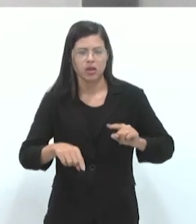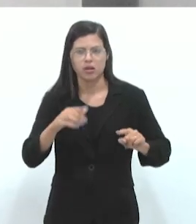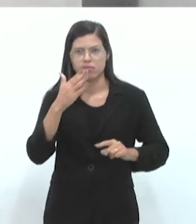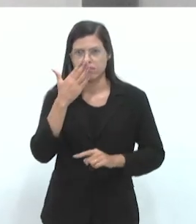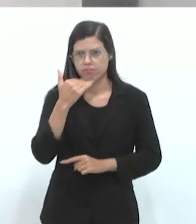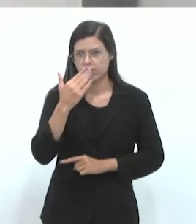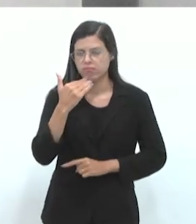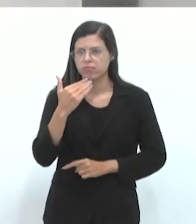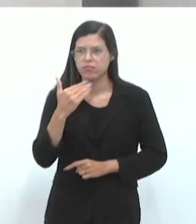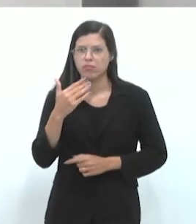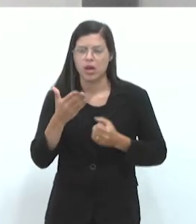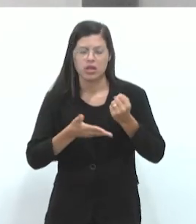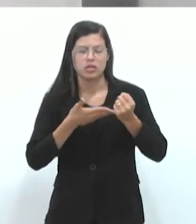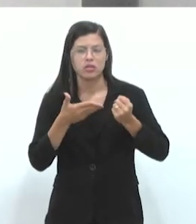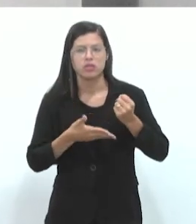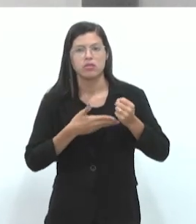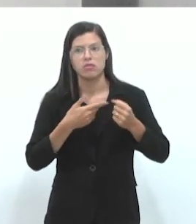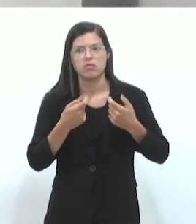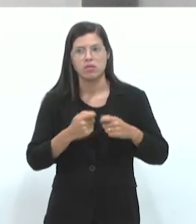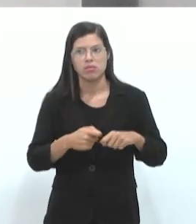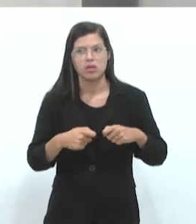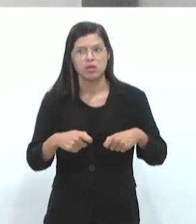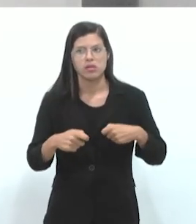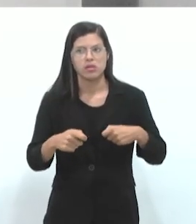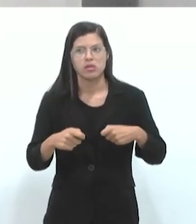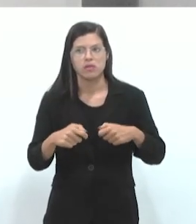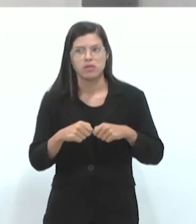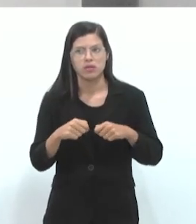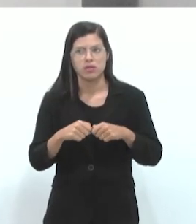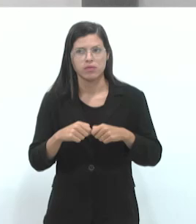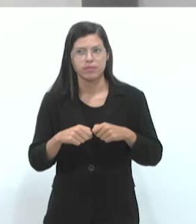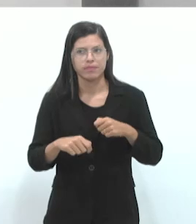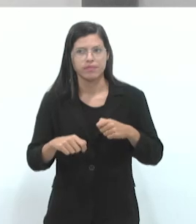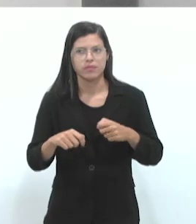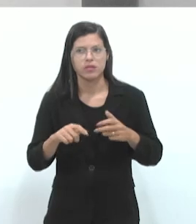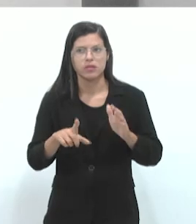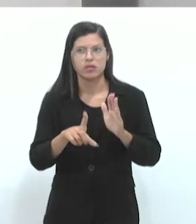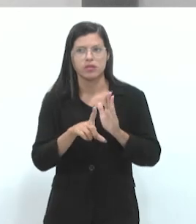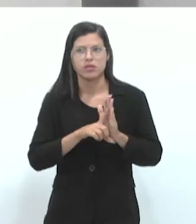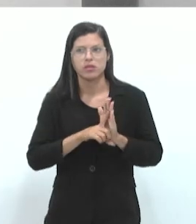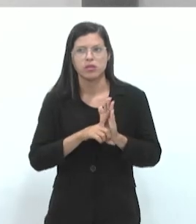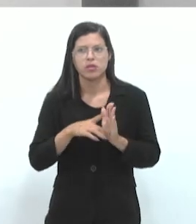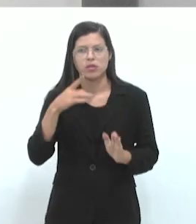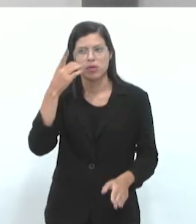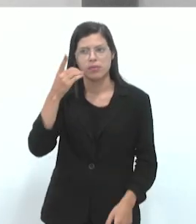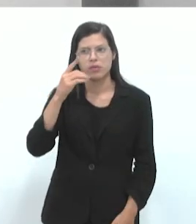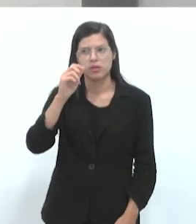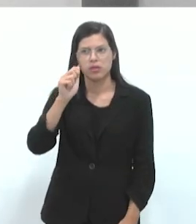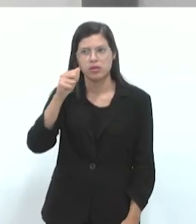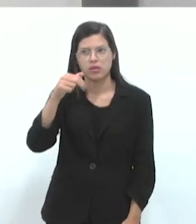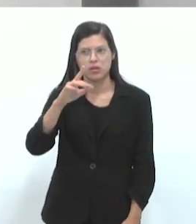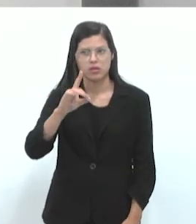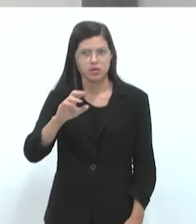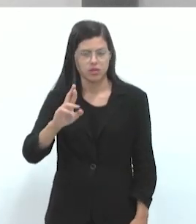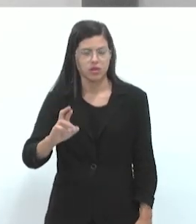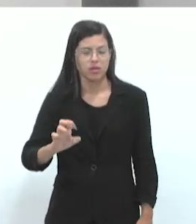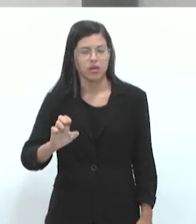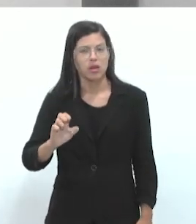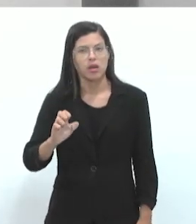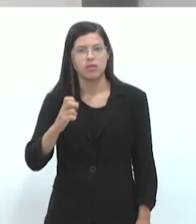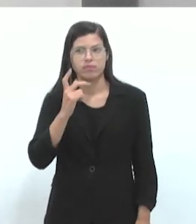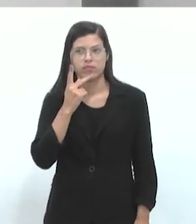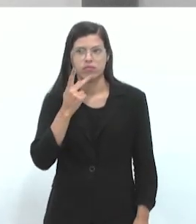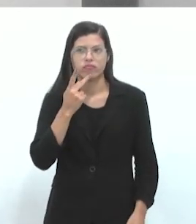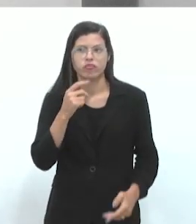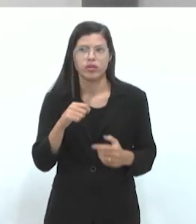têm que ser feitas sob o ponto de vista legislativo. E o deputado André Correia sugeriu que fosse realizada uma audiência conjunta entre